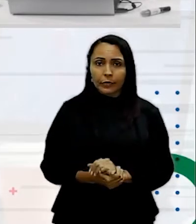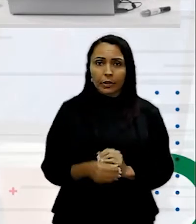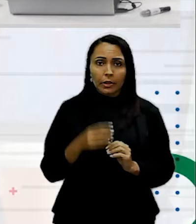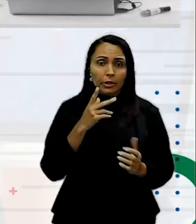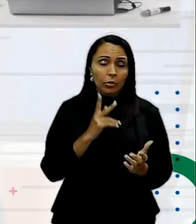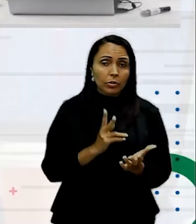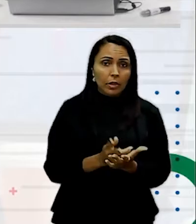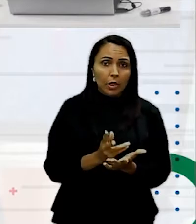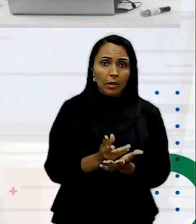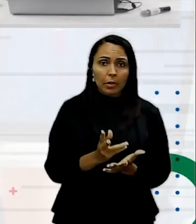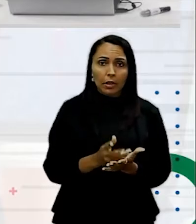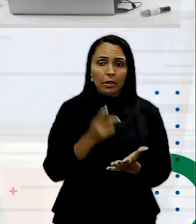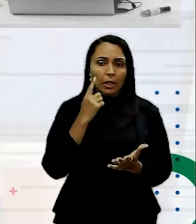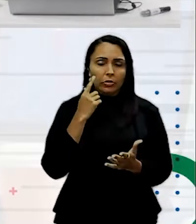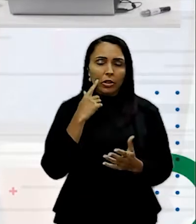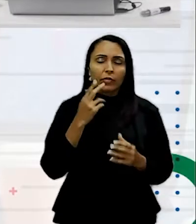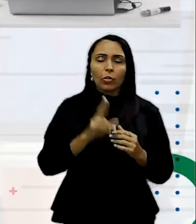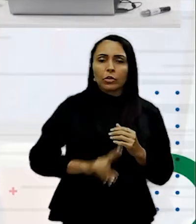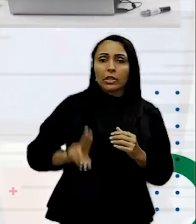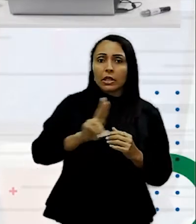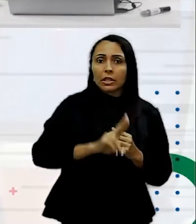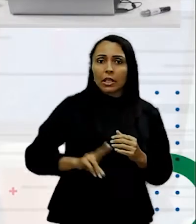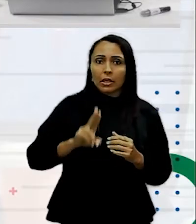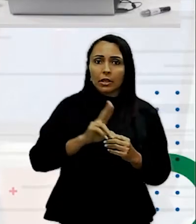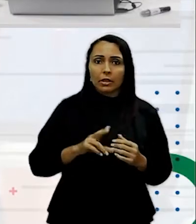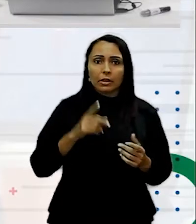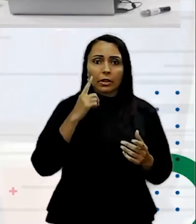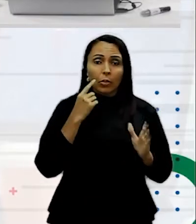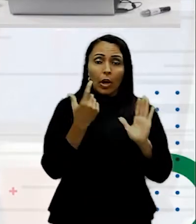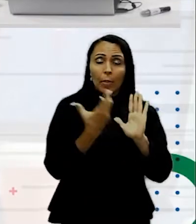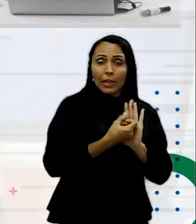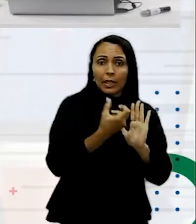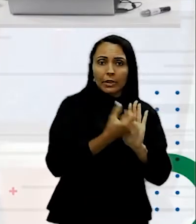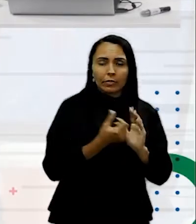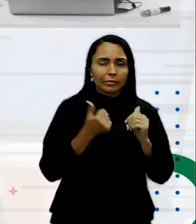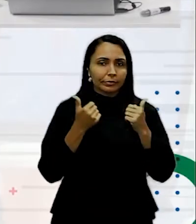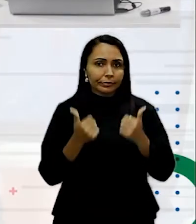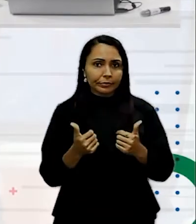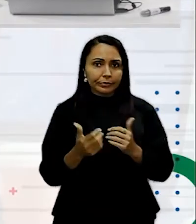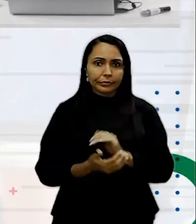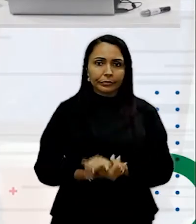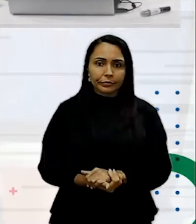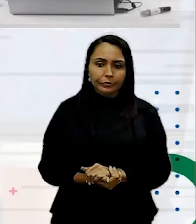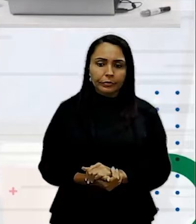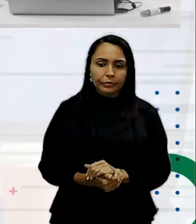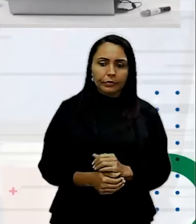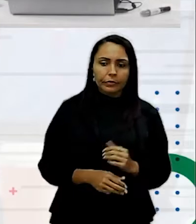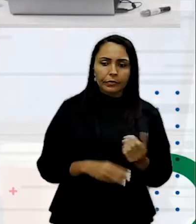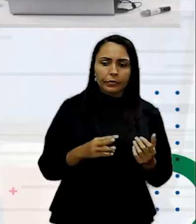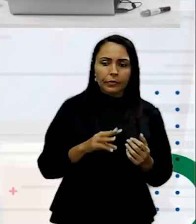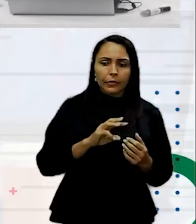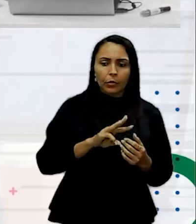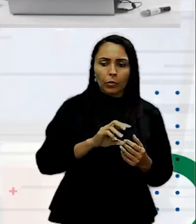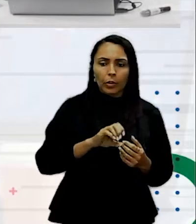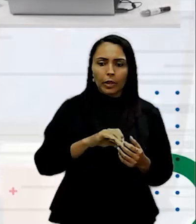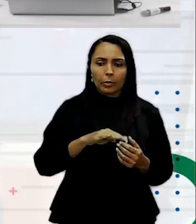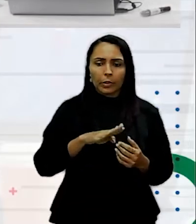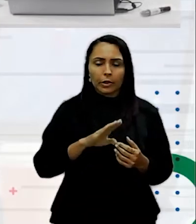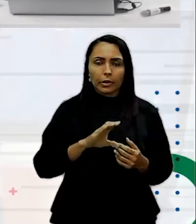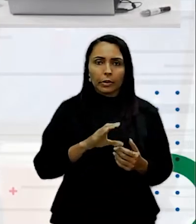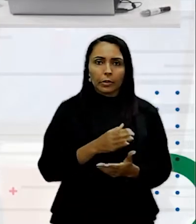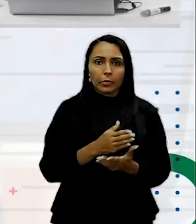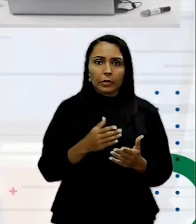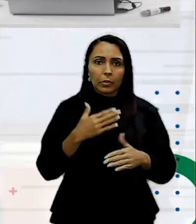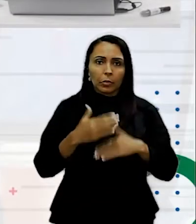Sempre para nossa aula a gente vai utilizar o formato de aplicativo, certo? Para o web seria um processo